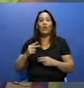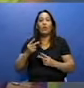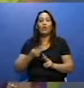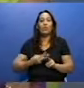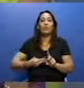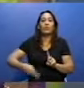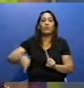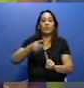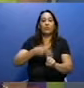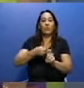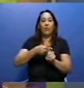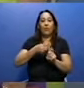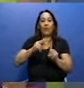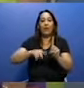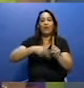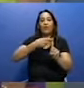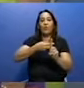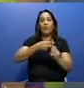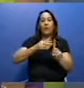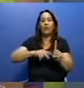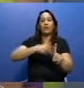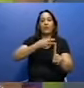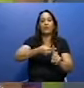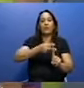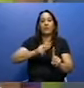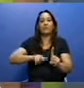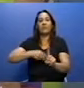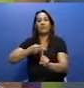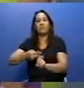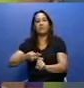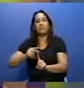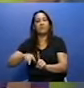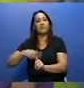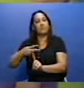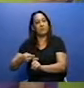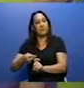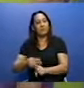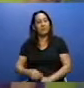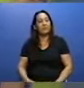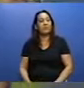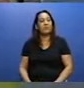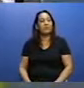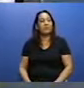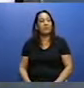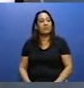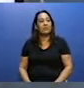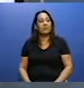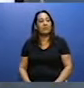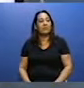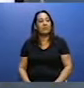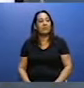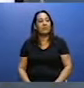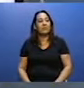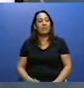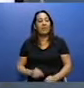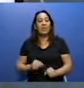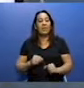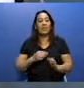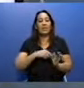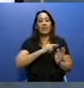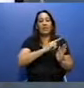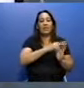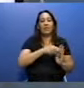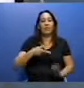professora, dobrar? Aumentar. 20 mais 20. Vai dar quantas estrelas? Olha só.